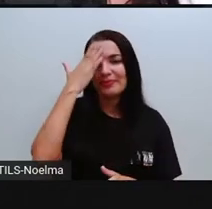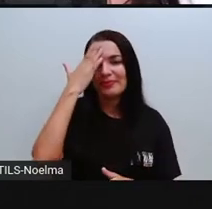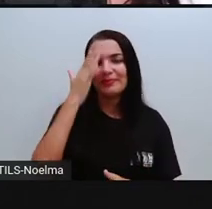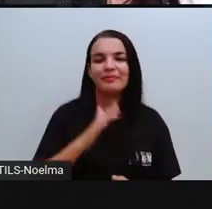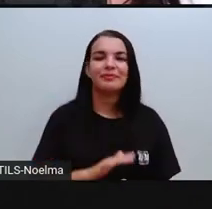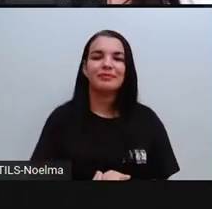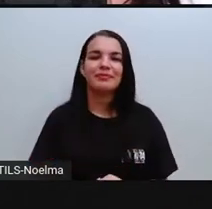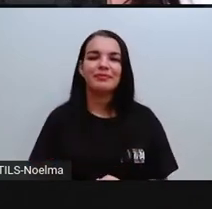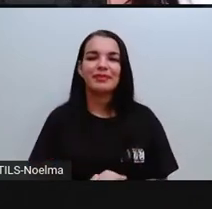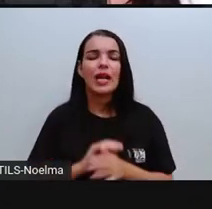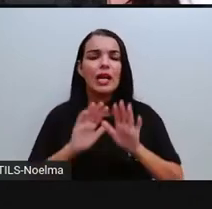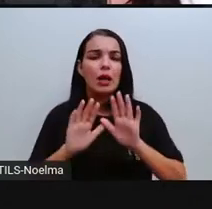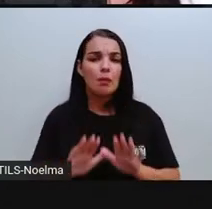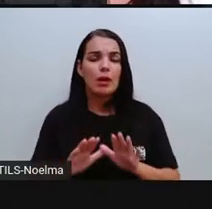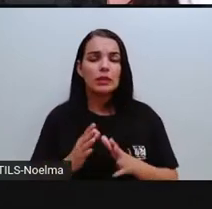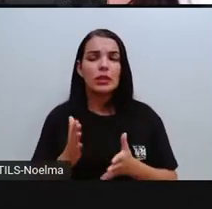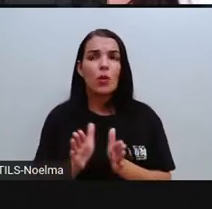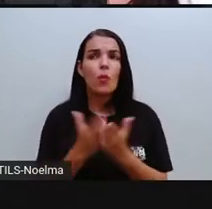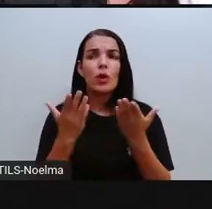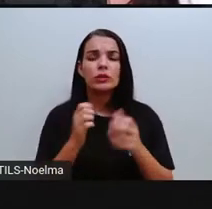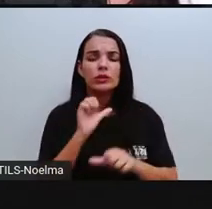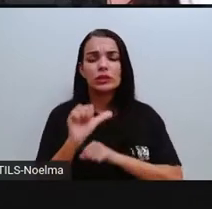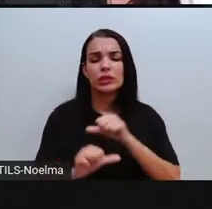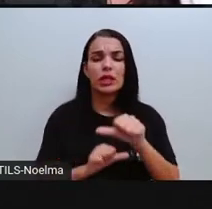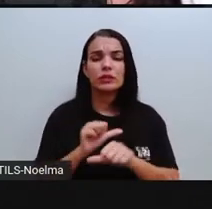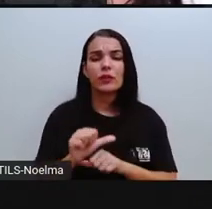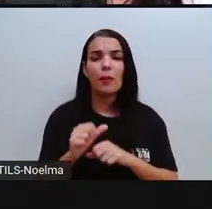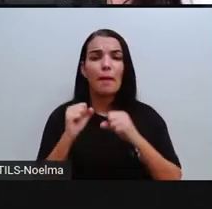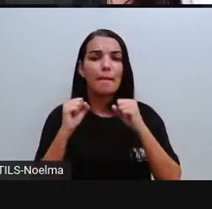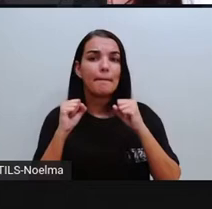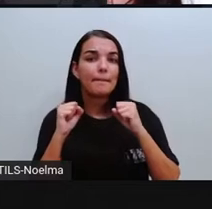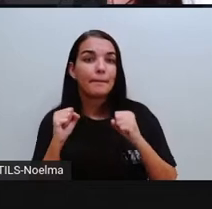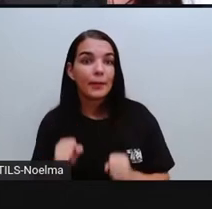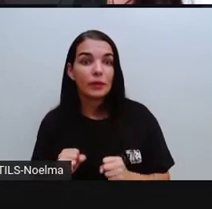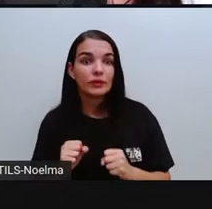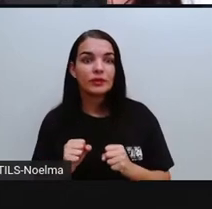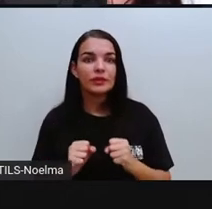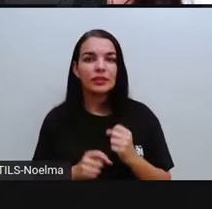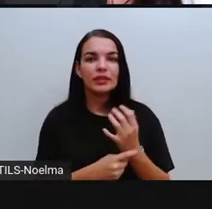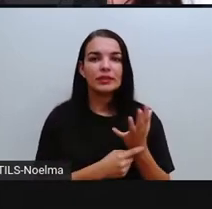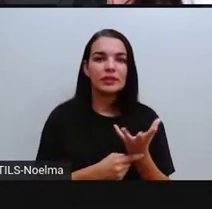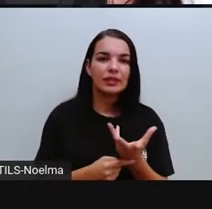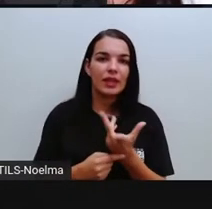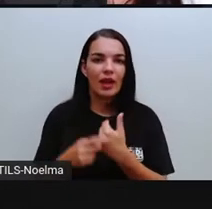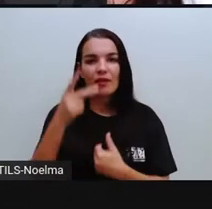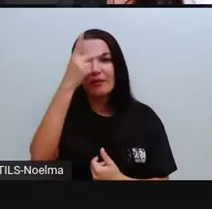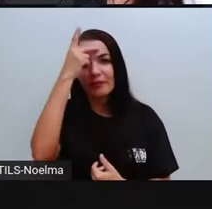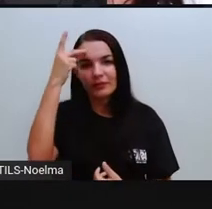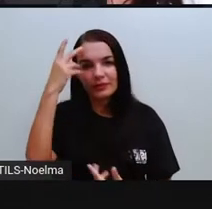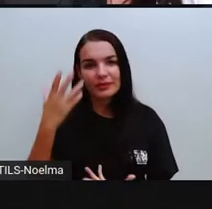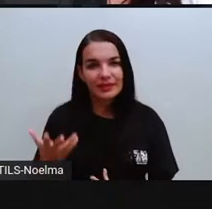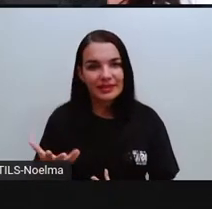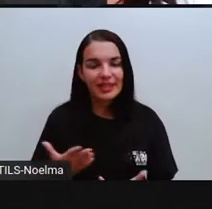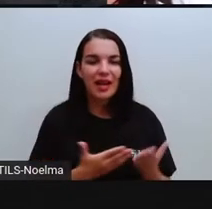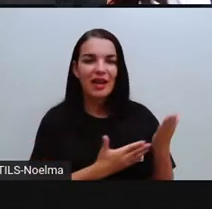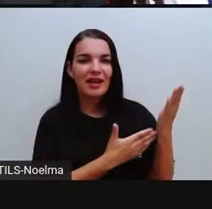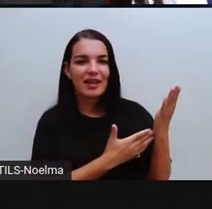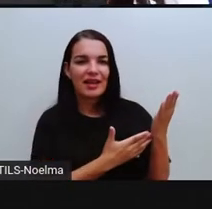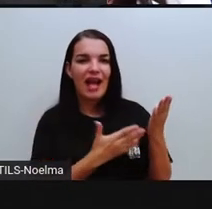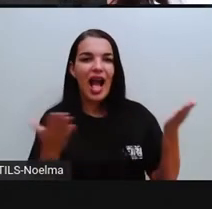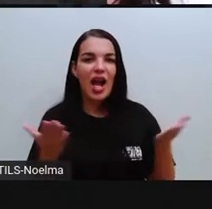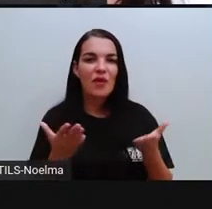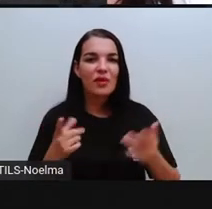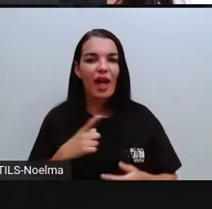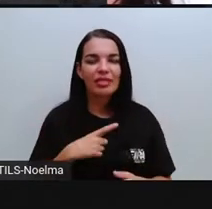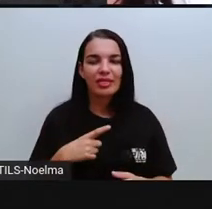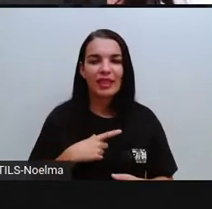né? Mas quando é que essa arte ela vai ser capaz de transformar a vida dessas pessoas? E